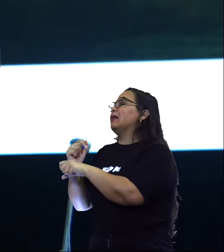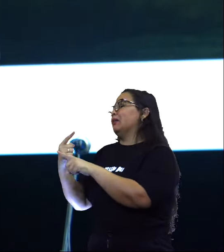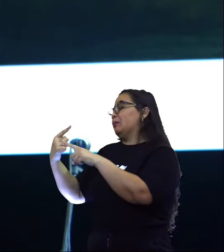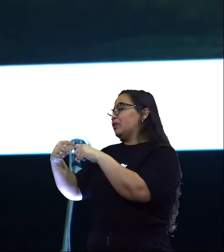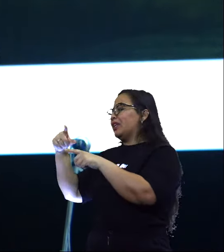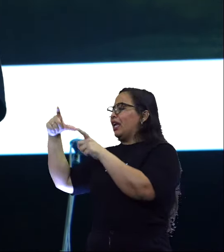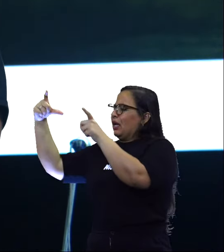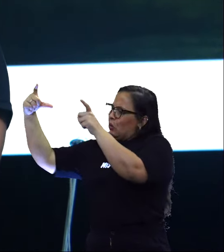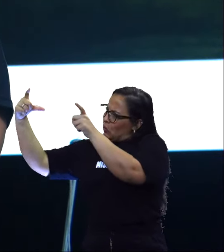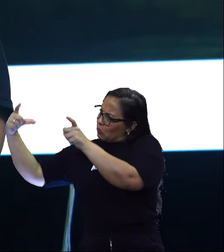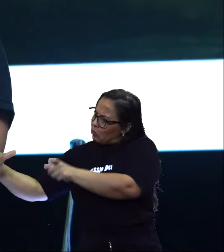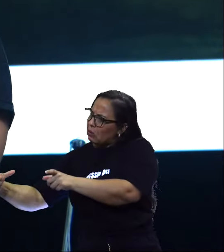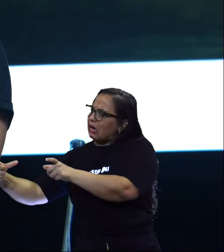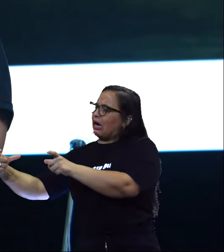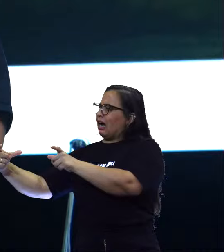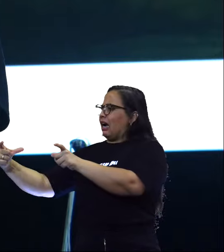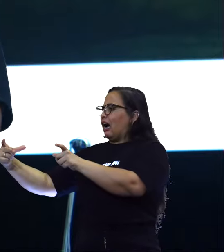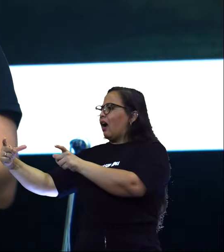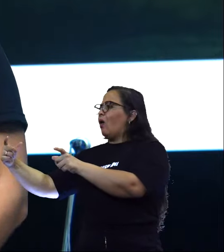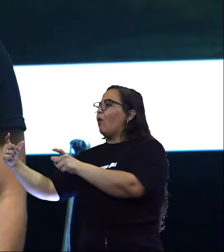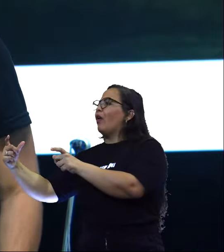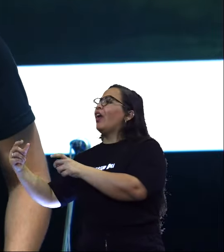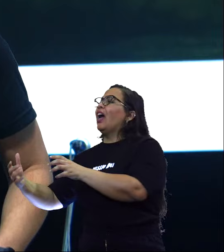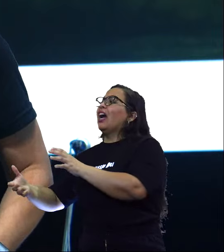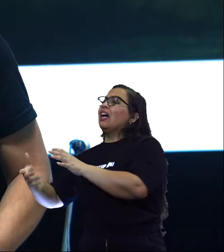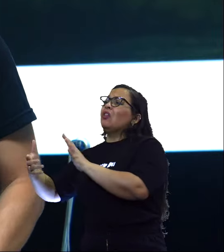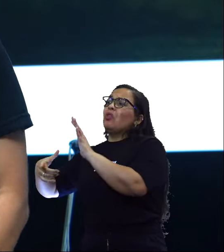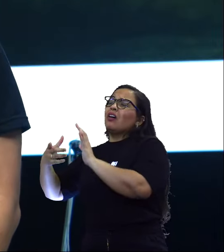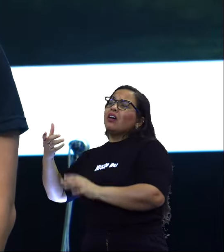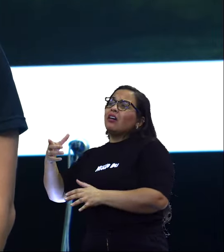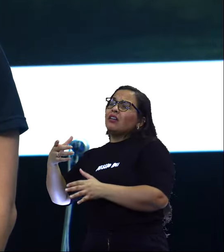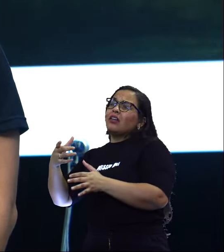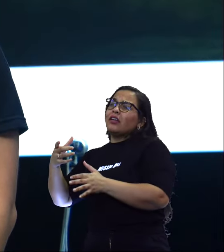pudesse voltar à mesma localidade para a honra e glória de Jesus.